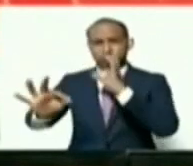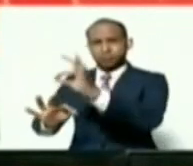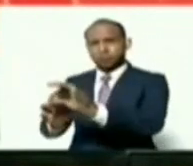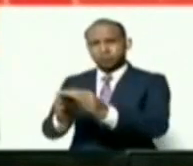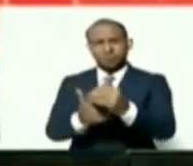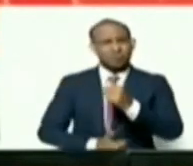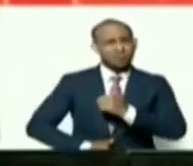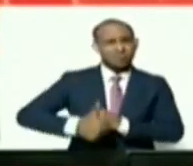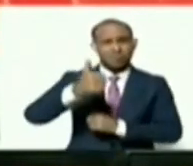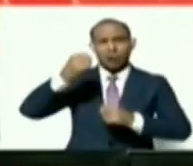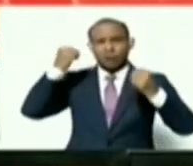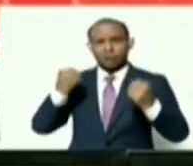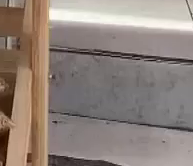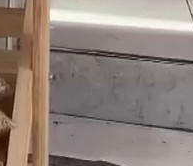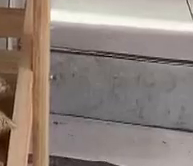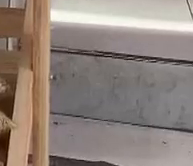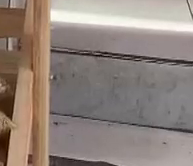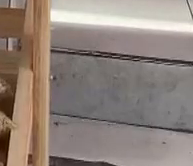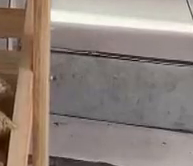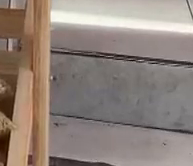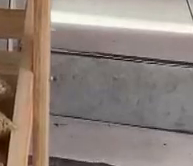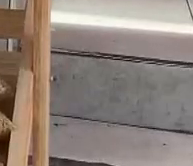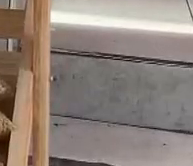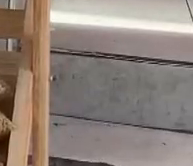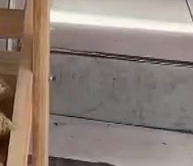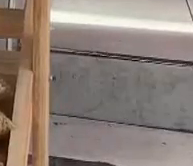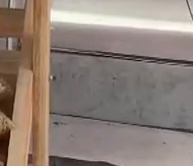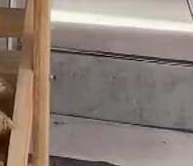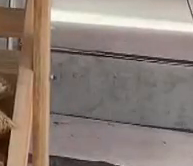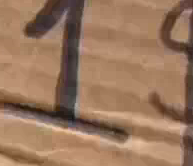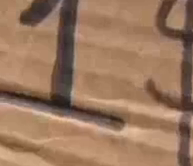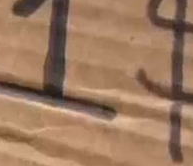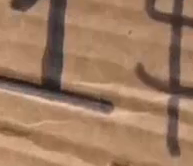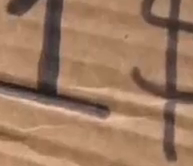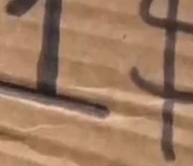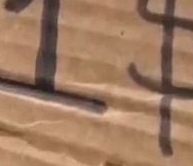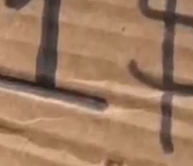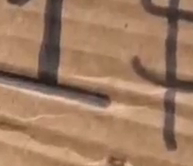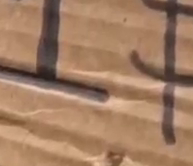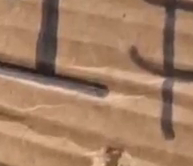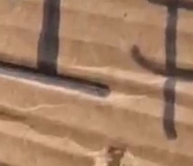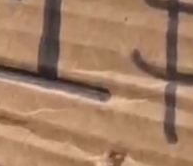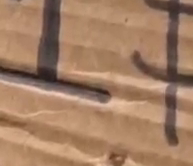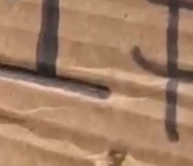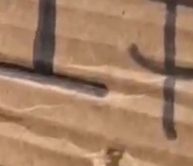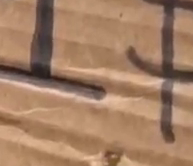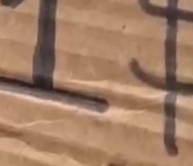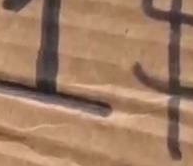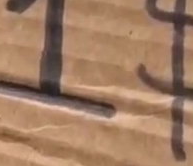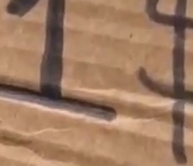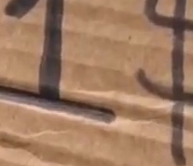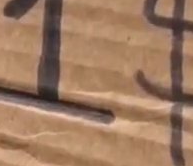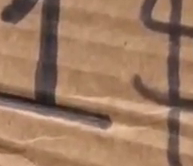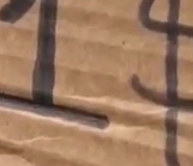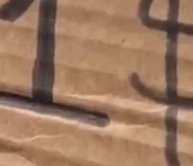situação de alarme por causa da variante brasileira a Venezuela adotou um sistema para conter o vírus e consiste em uma semana de